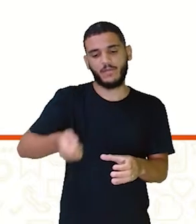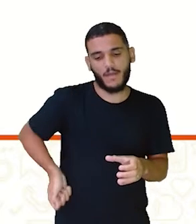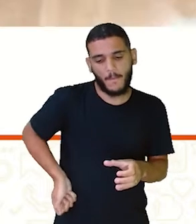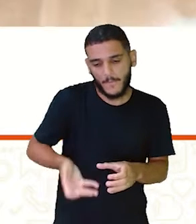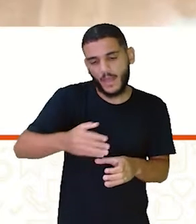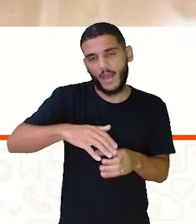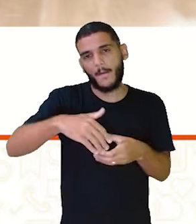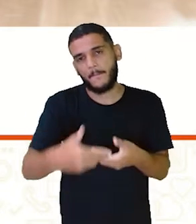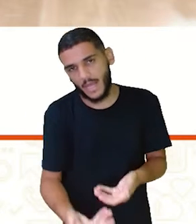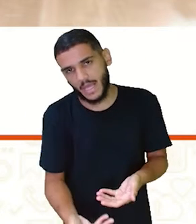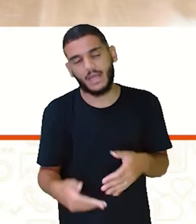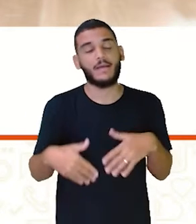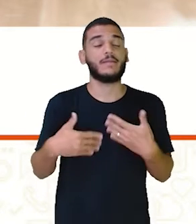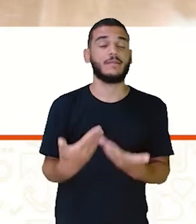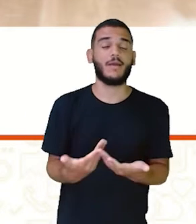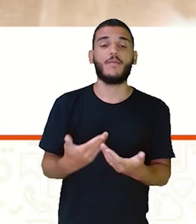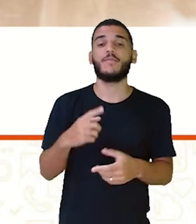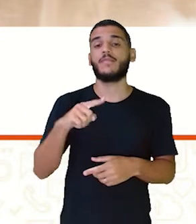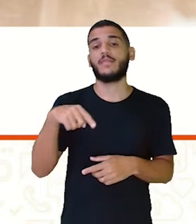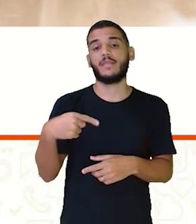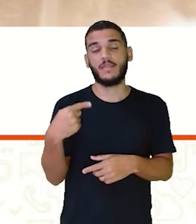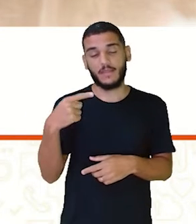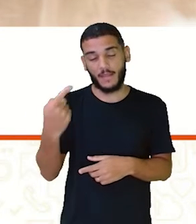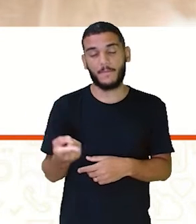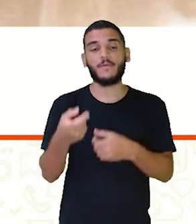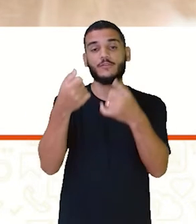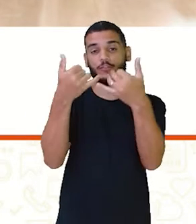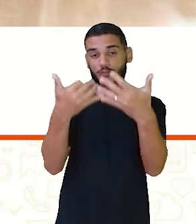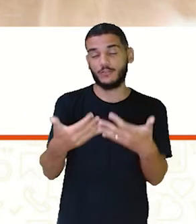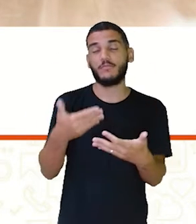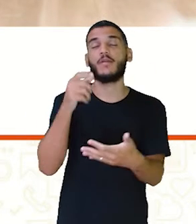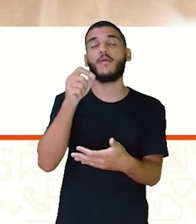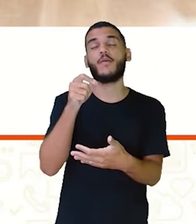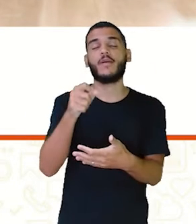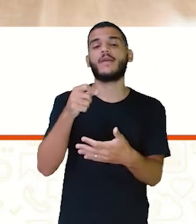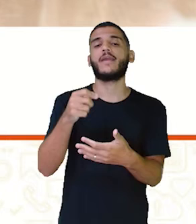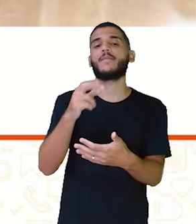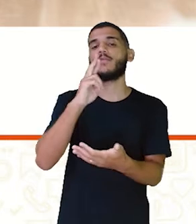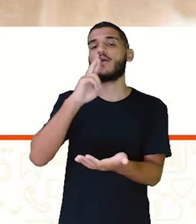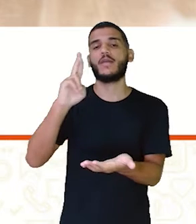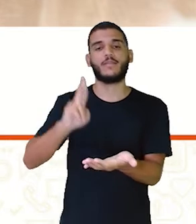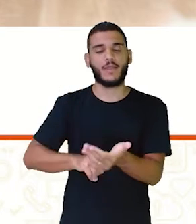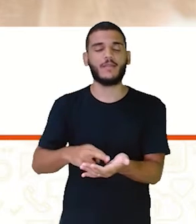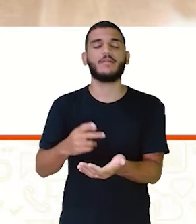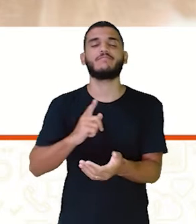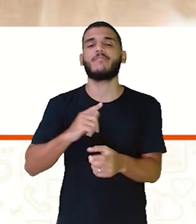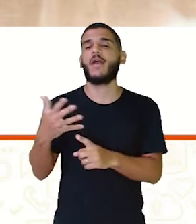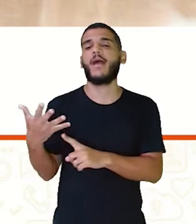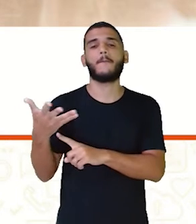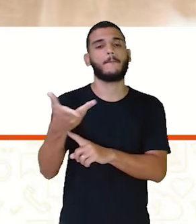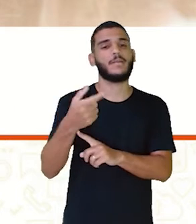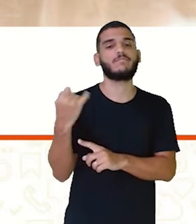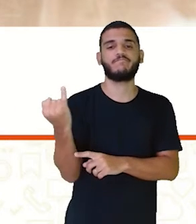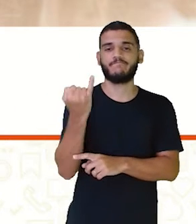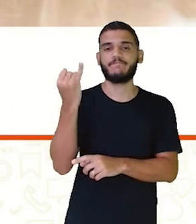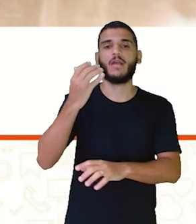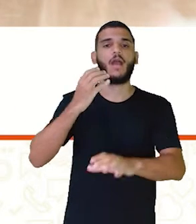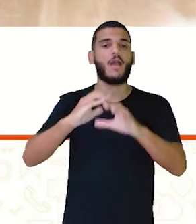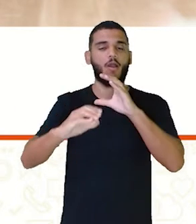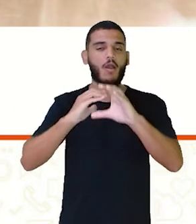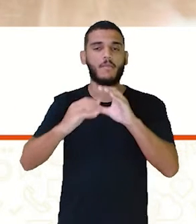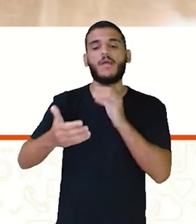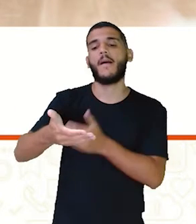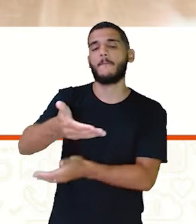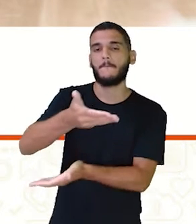o resultado. Consegue desempenhar habilidades importantes como a comunicação, a